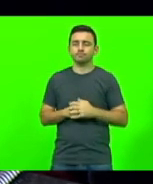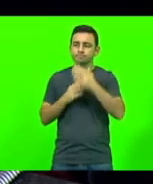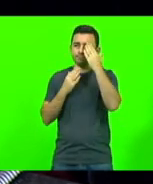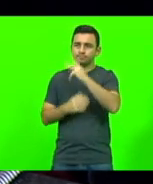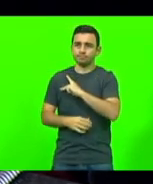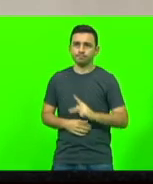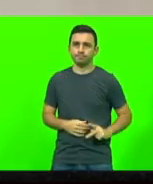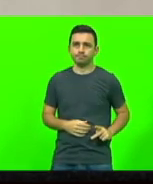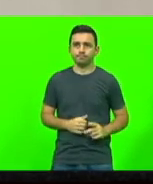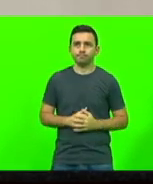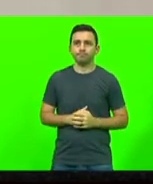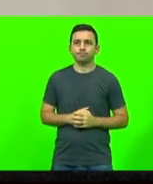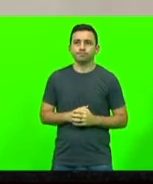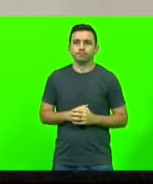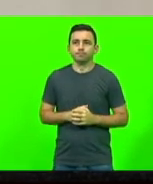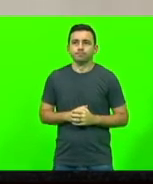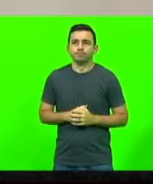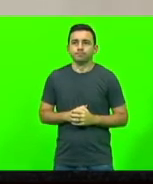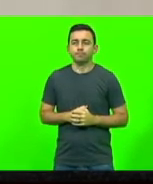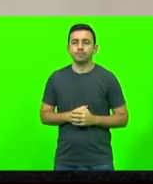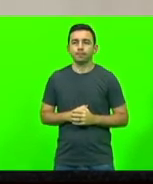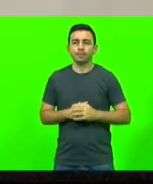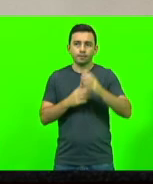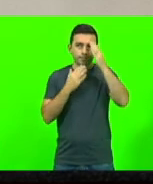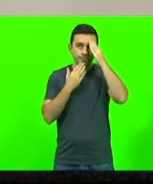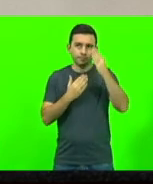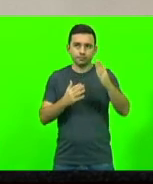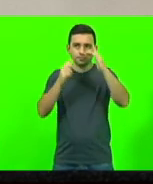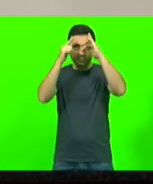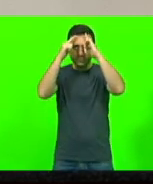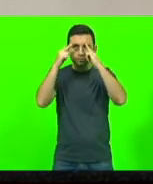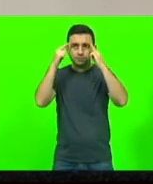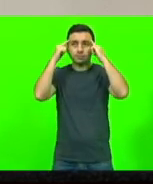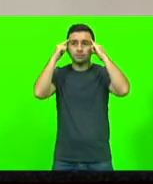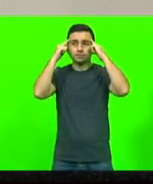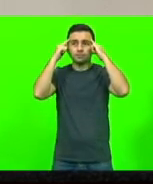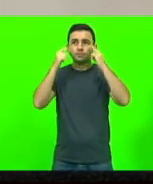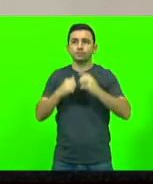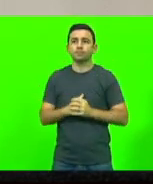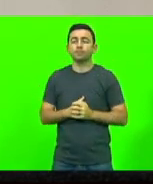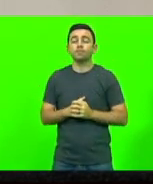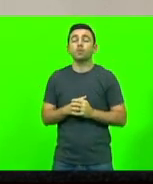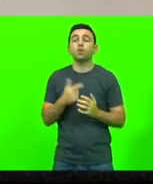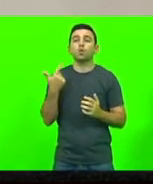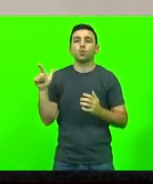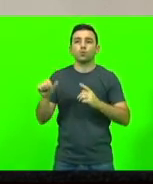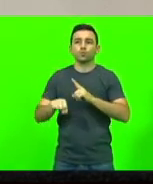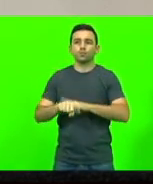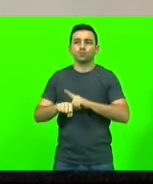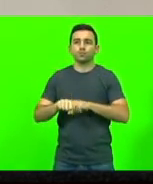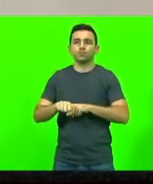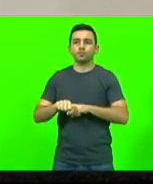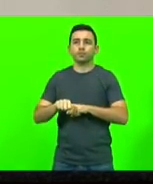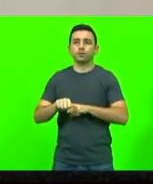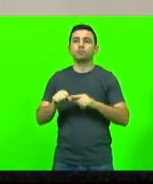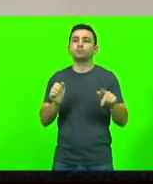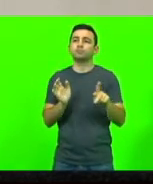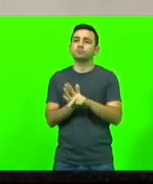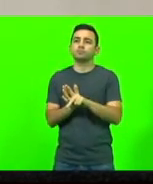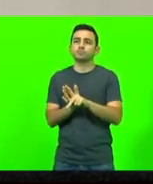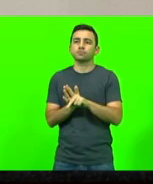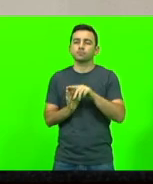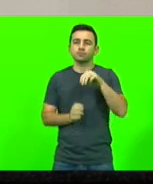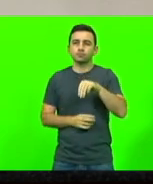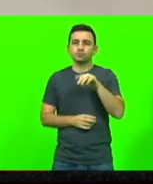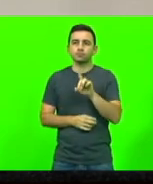presidente. Obrigado, deputado Neudir Sareta. Próximo orador pertence ao bloco